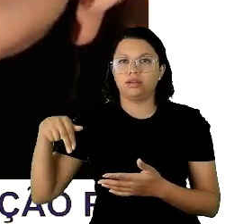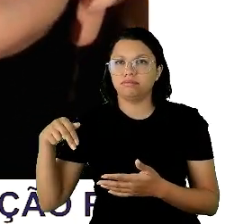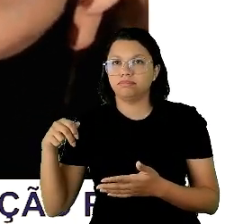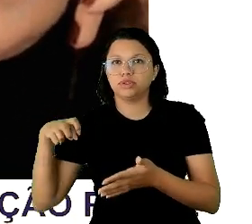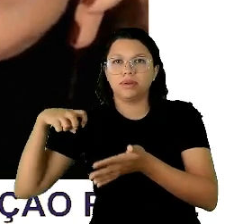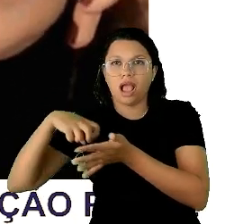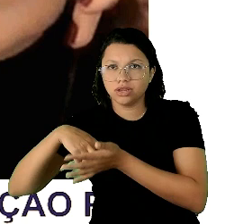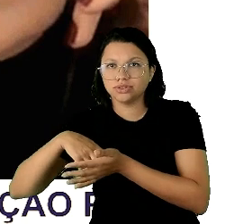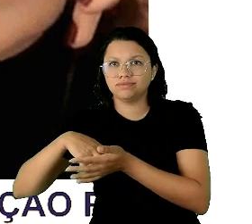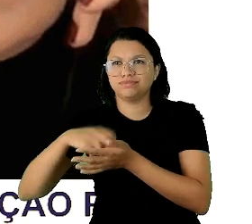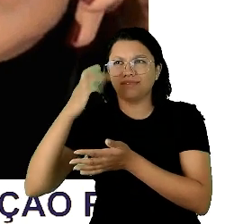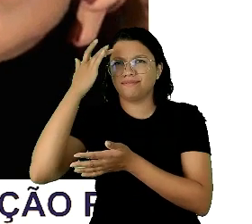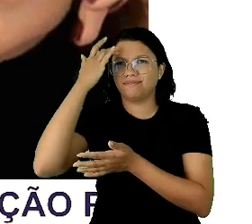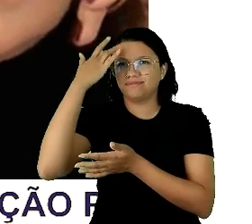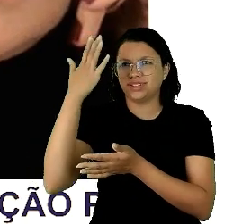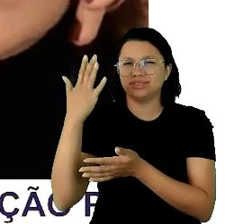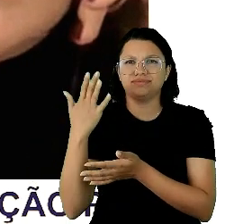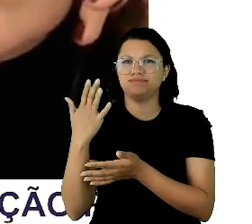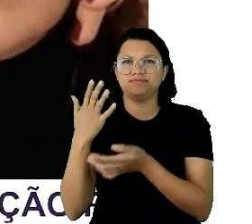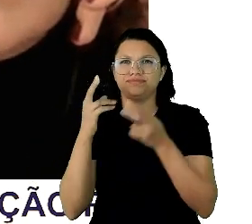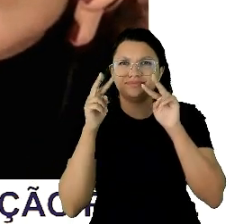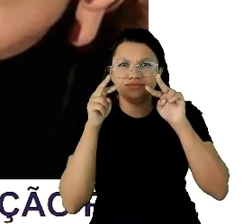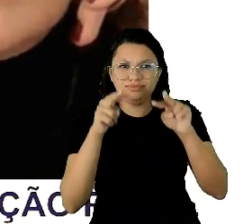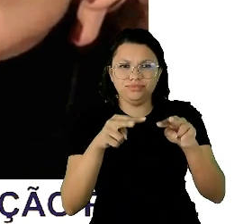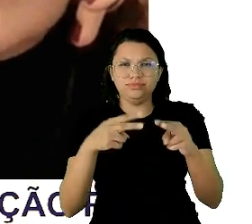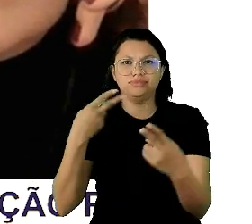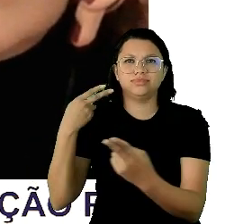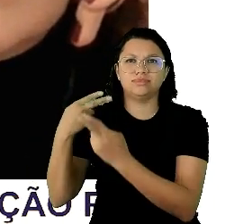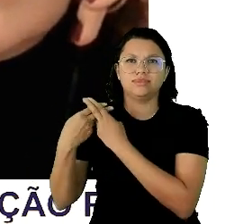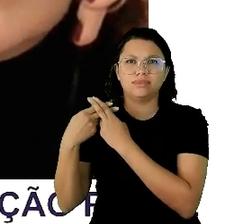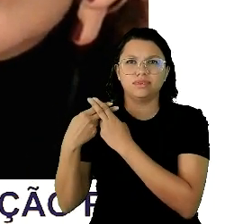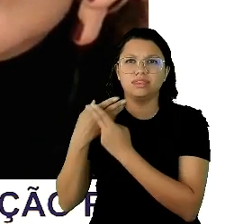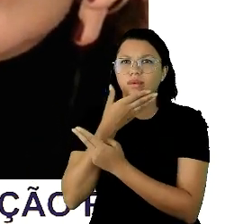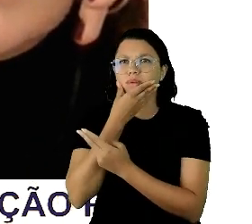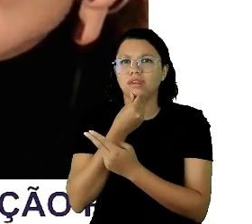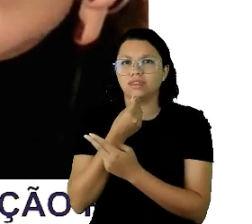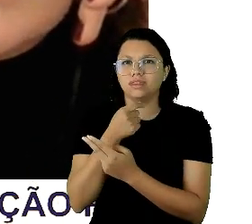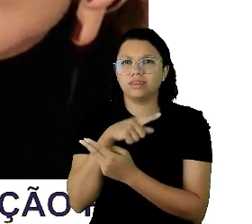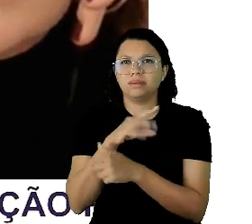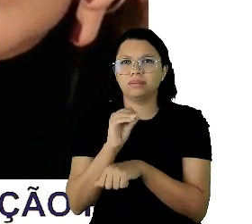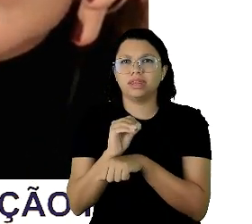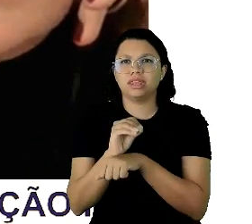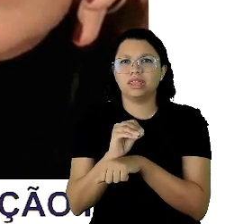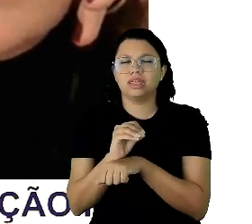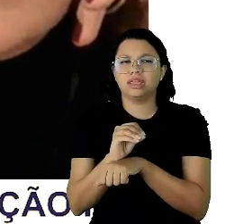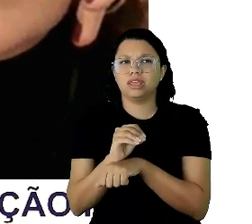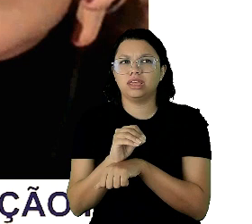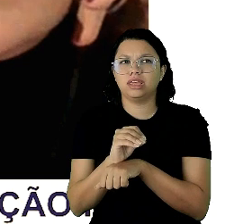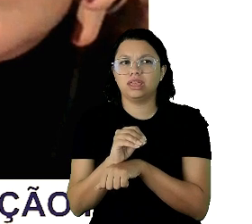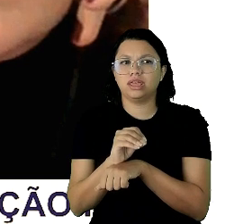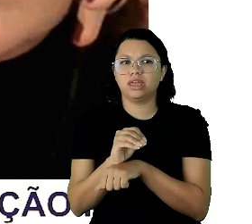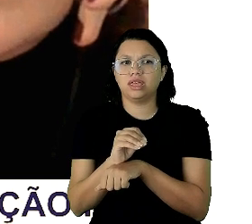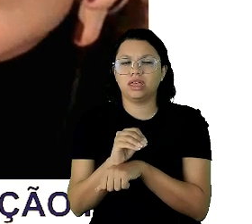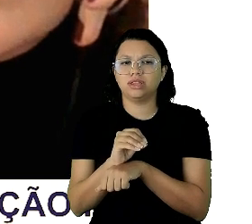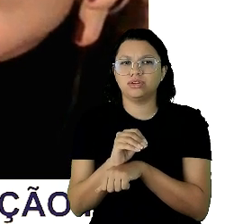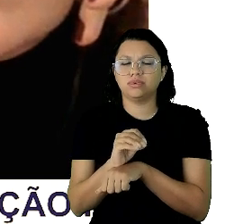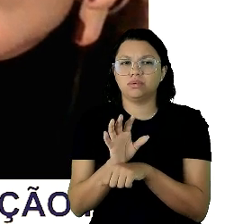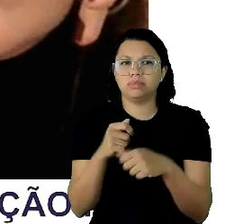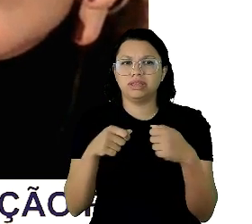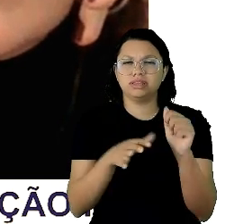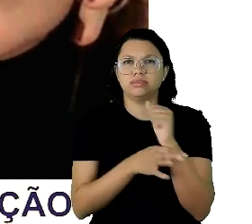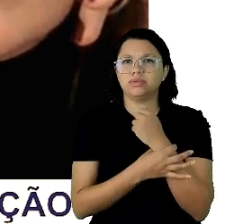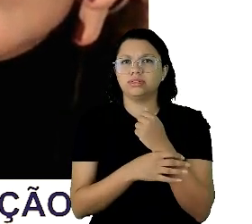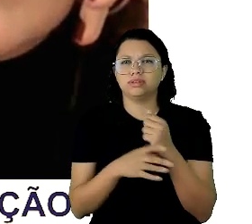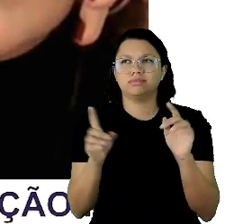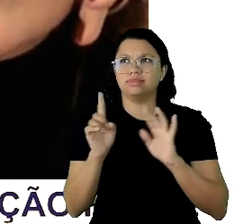preso como o ser que precisa de proteção, né? E no caso de violência contra a mulher, não,